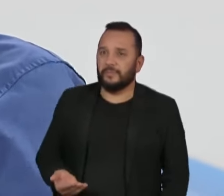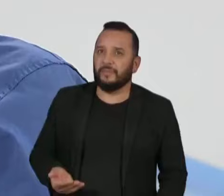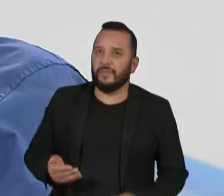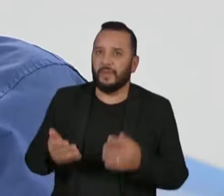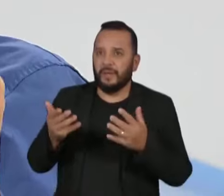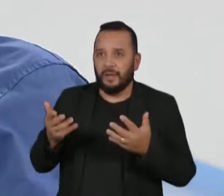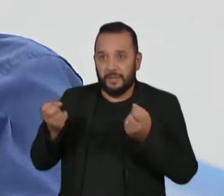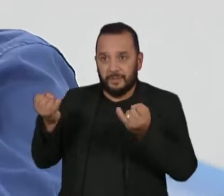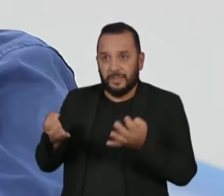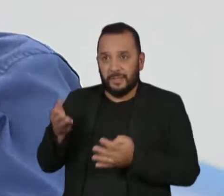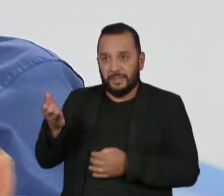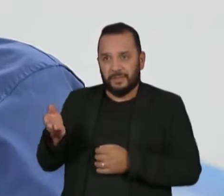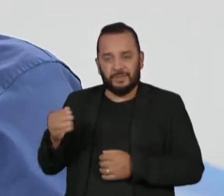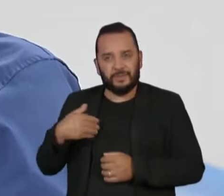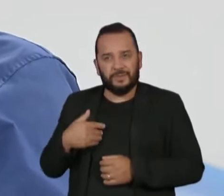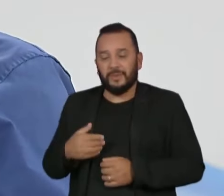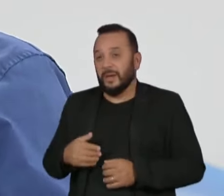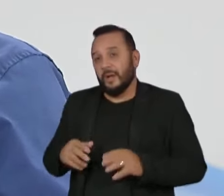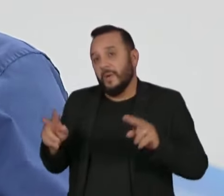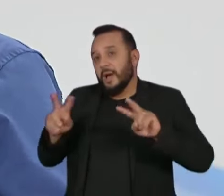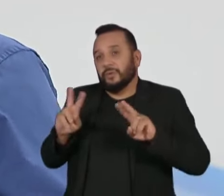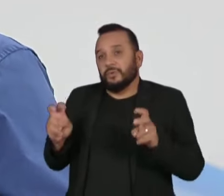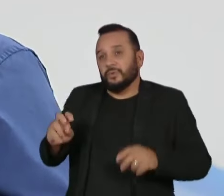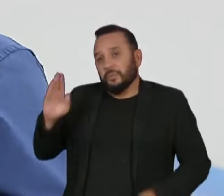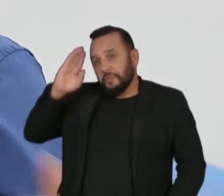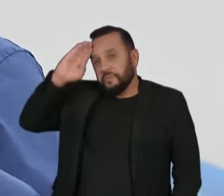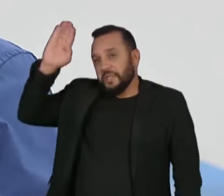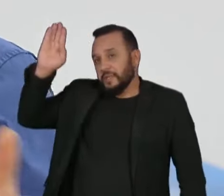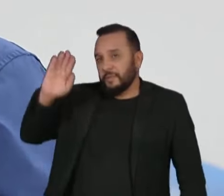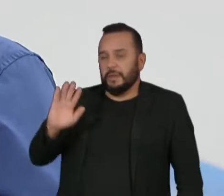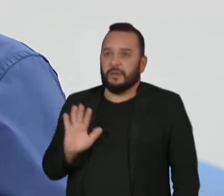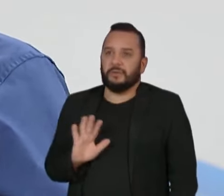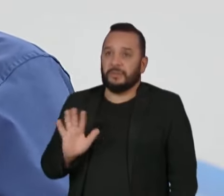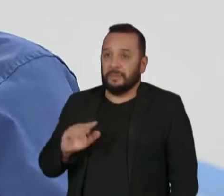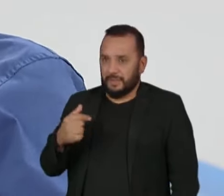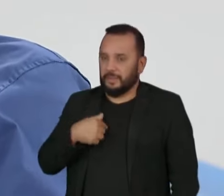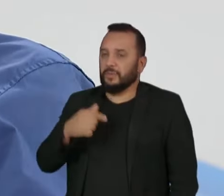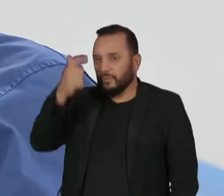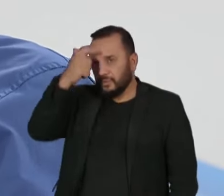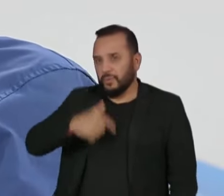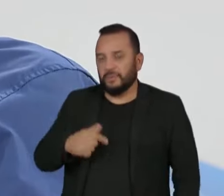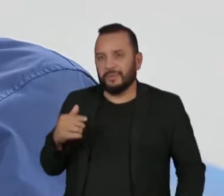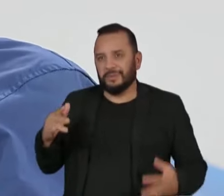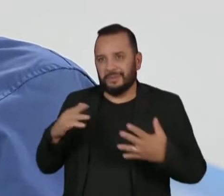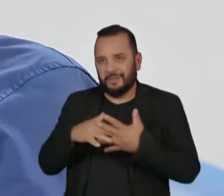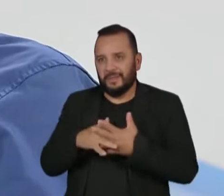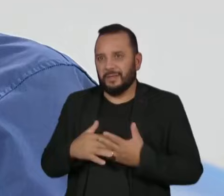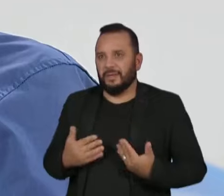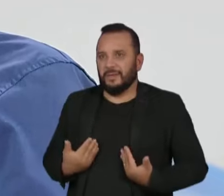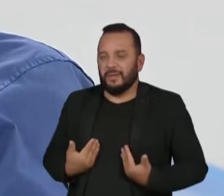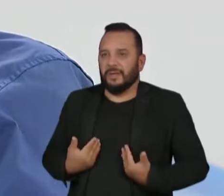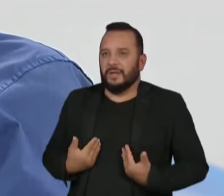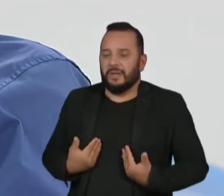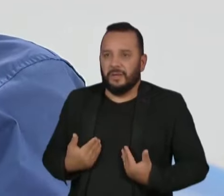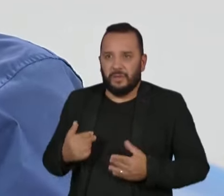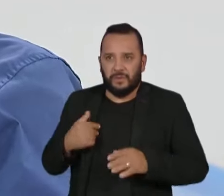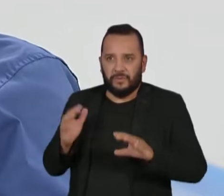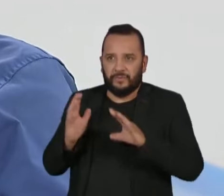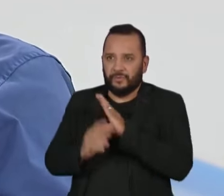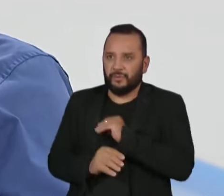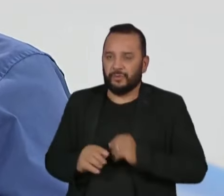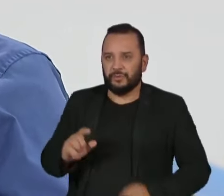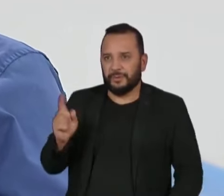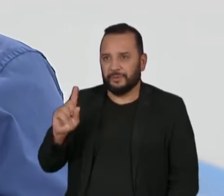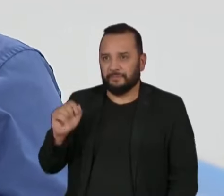e tal. Não é o meu assunto principal, mas é uma coisa que faz parte como cidadão, né? E eu não fujo disso.